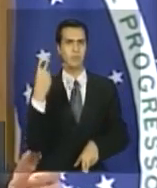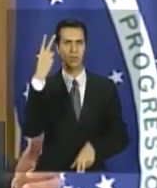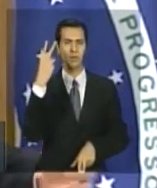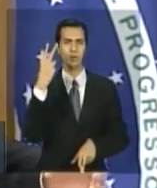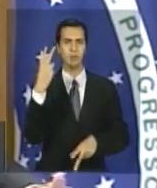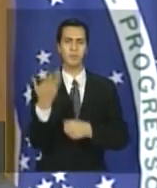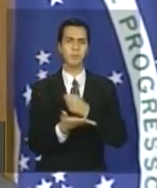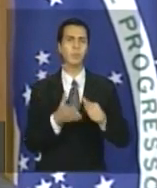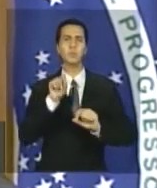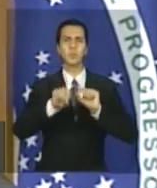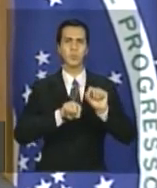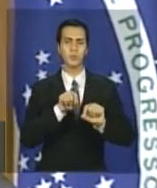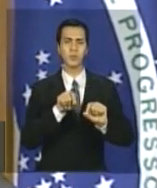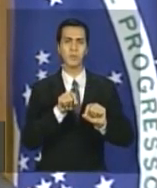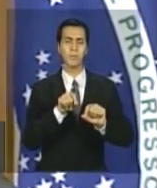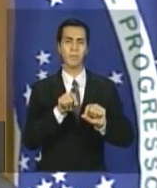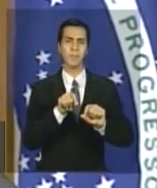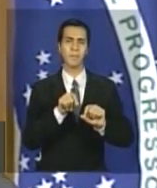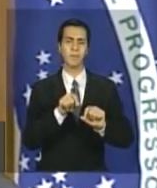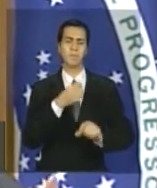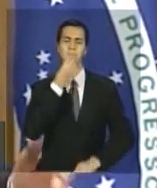fundamentais, e é sempre bom,